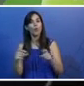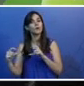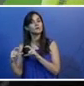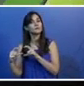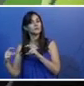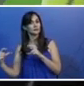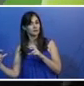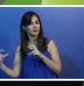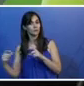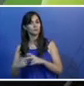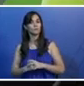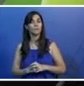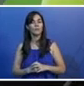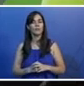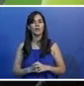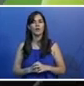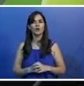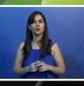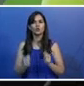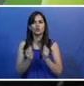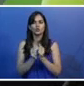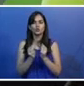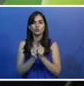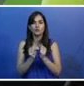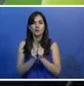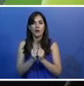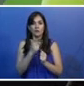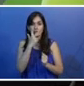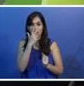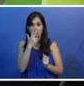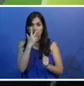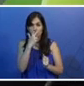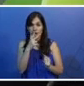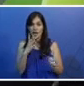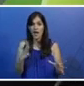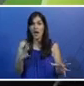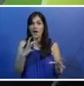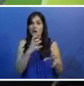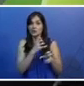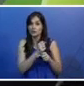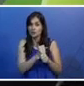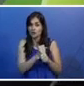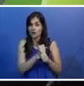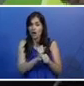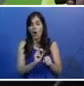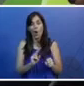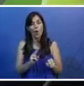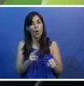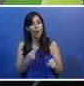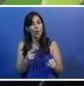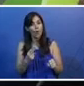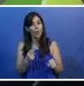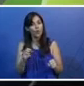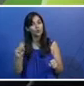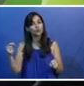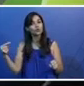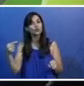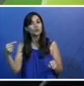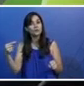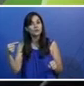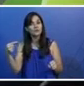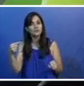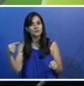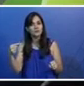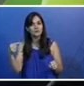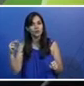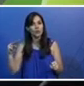algébricas, juntar termos semelhantes é adicionar ou subtrair os coeficientes